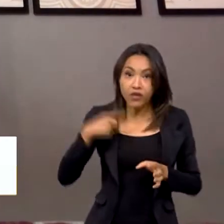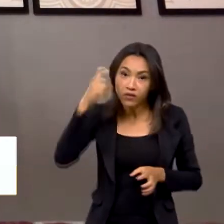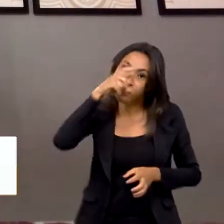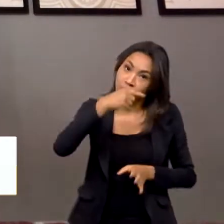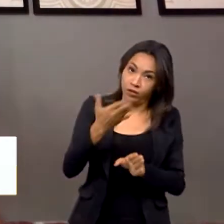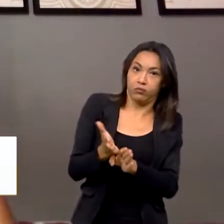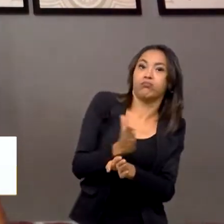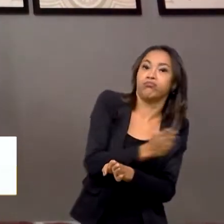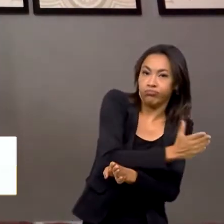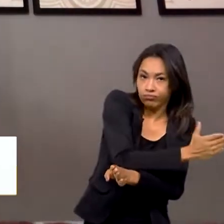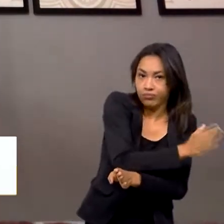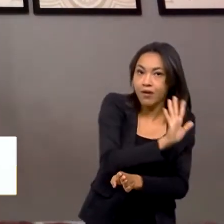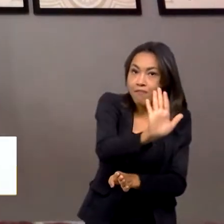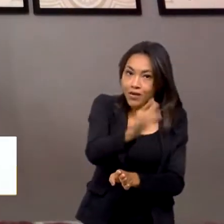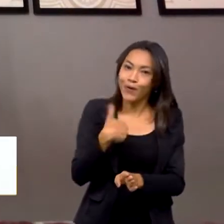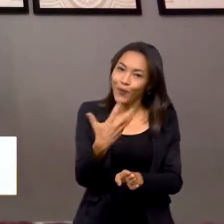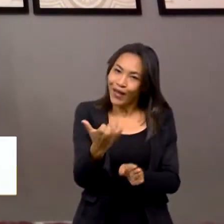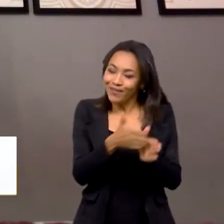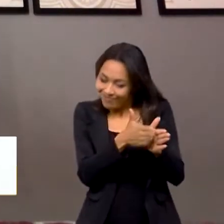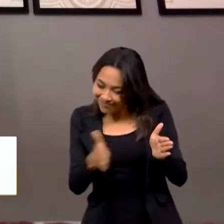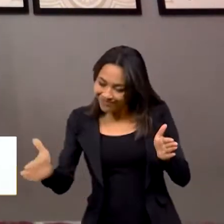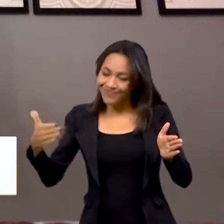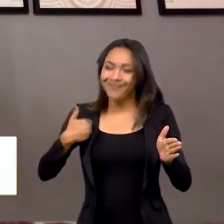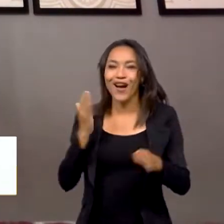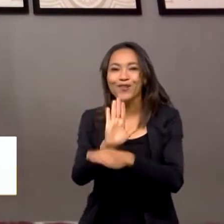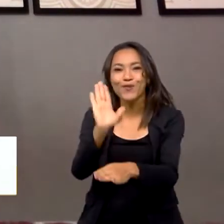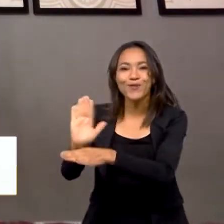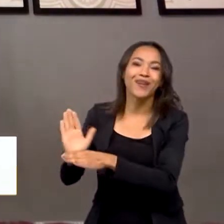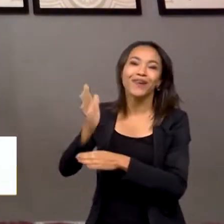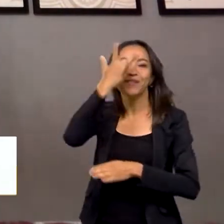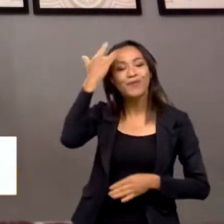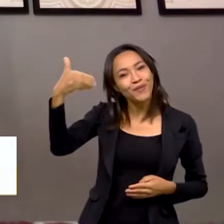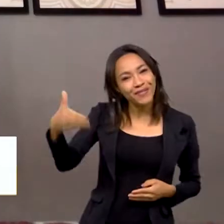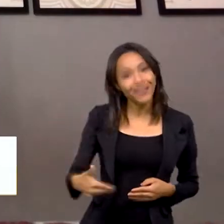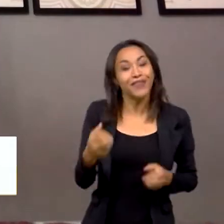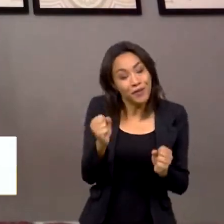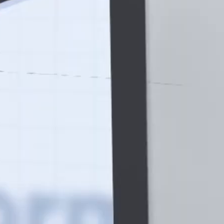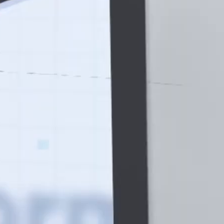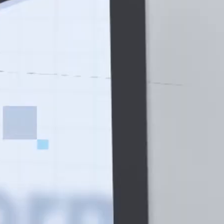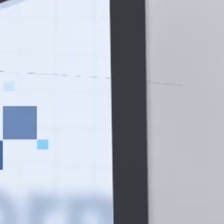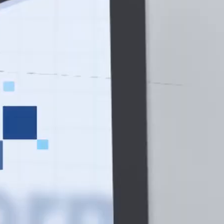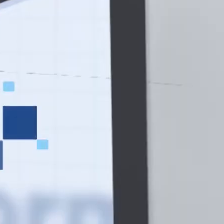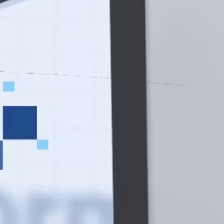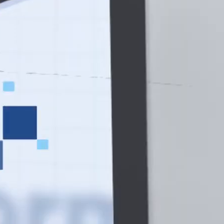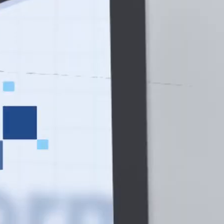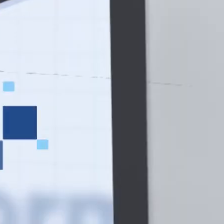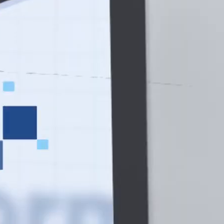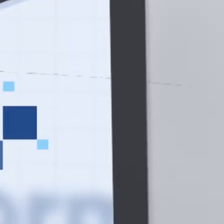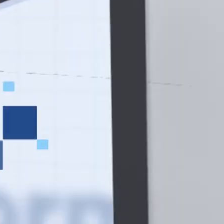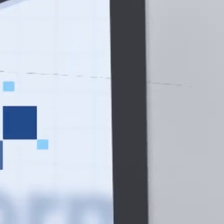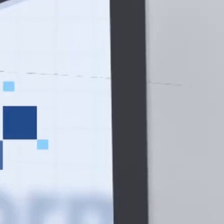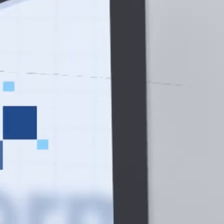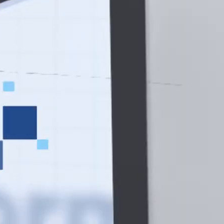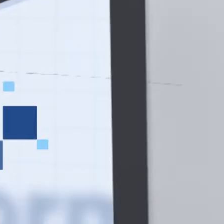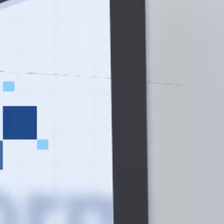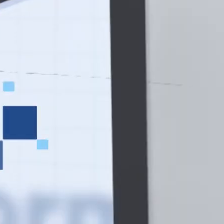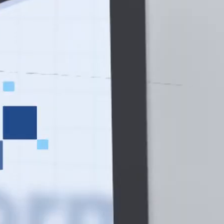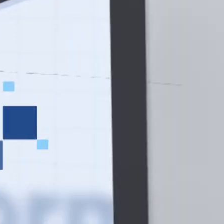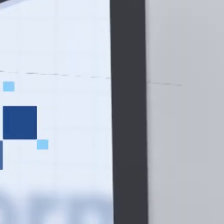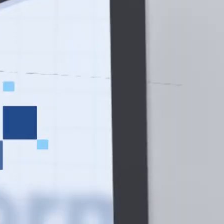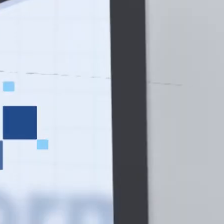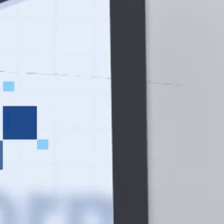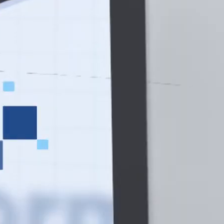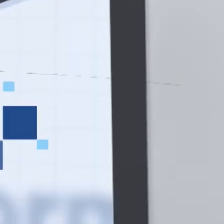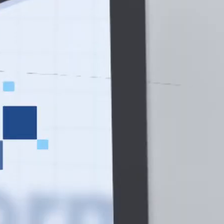difícil, mas eu quero continuar ajudando as pessoas aqui dentro e eu poderia fazer isso enquanto psicóloga. Uma startup brasileira está